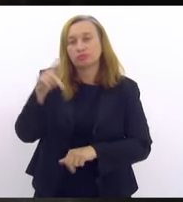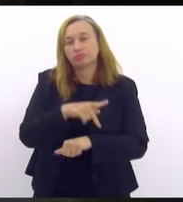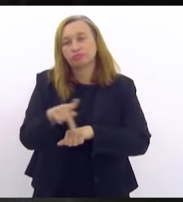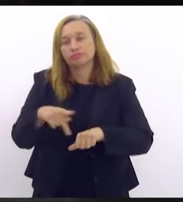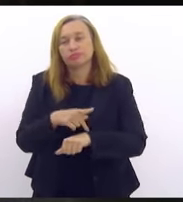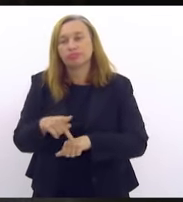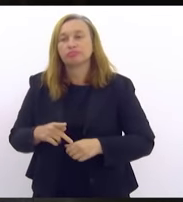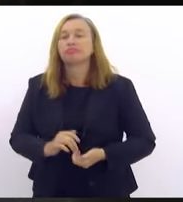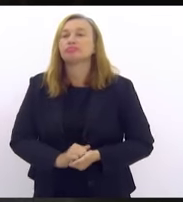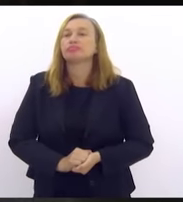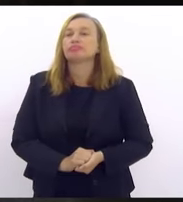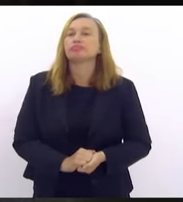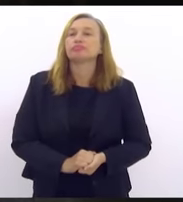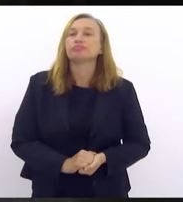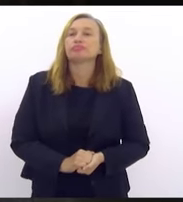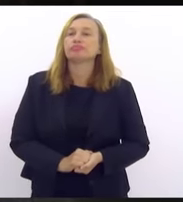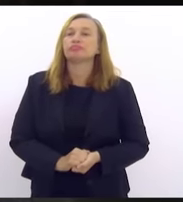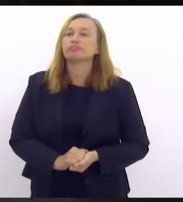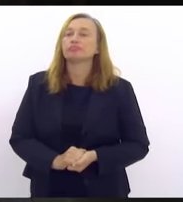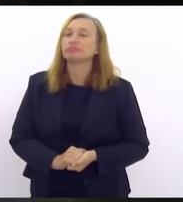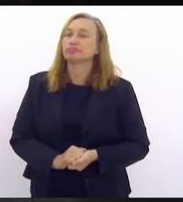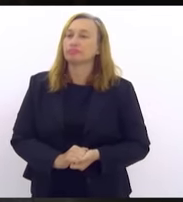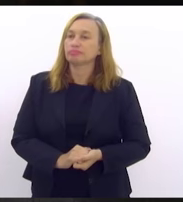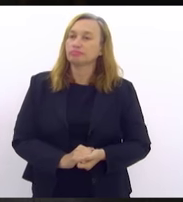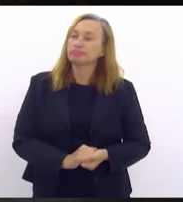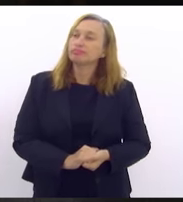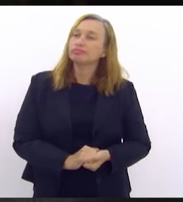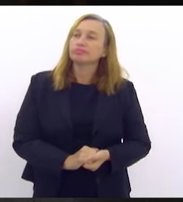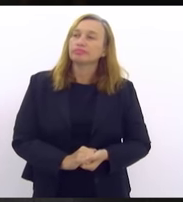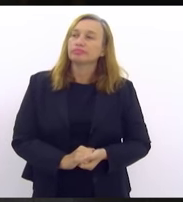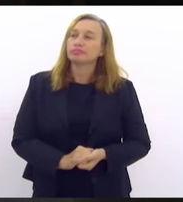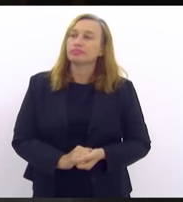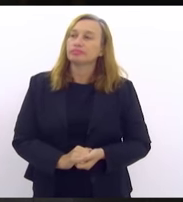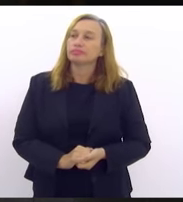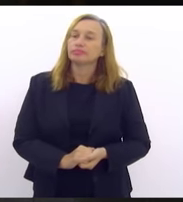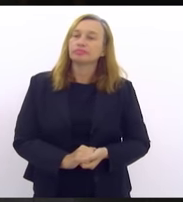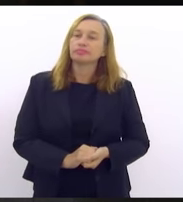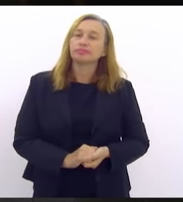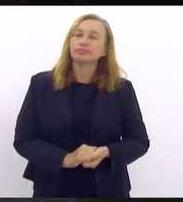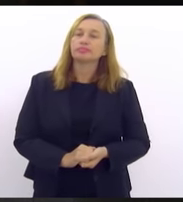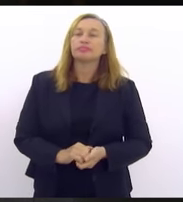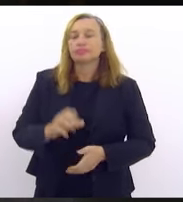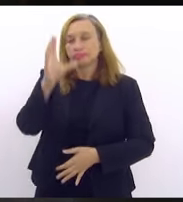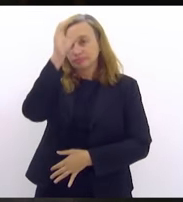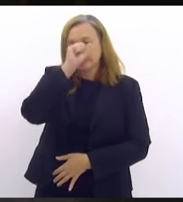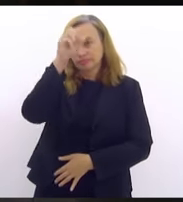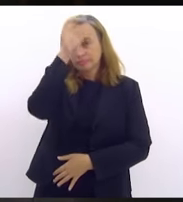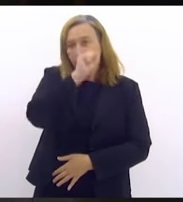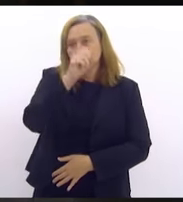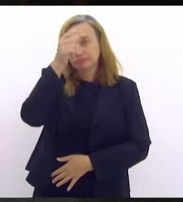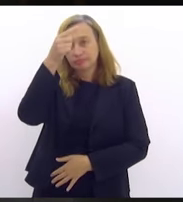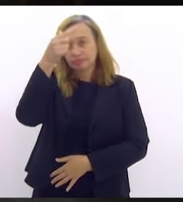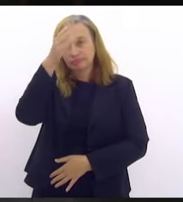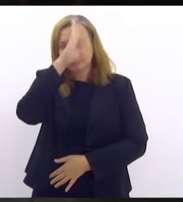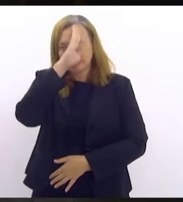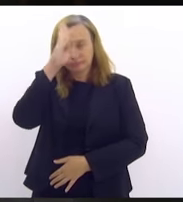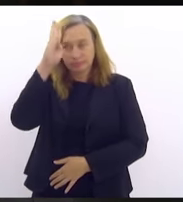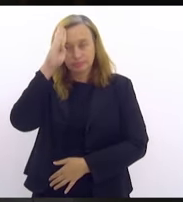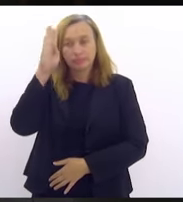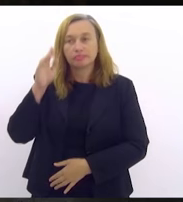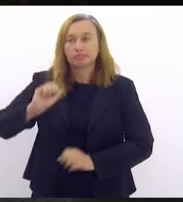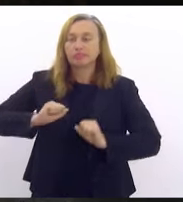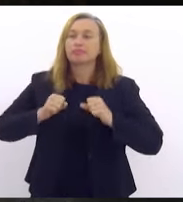nesses termos essa retroalimentação foi exitosa levou o aprendizado da academia o produto de seu